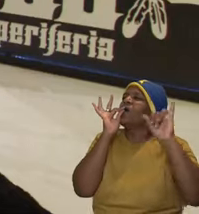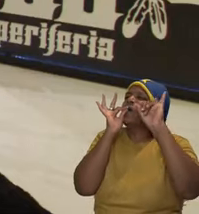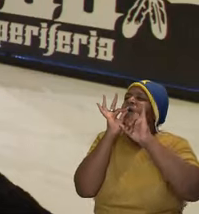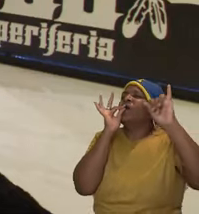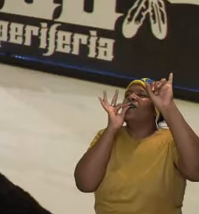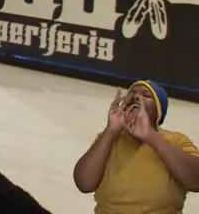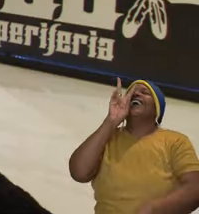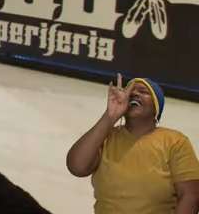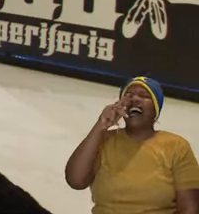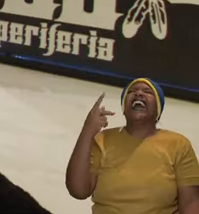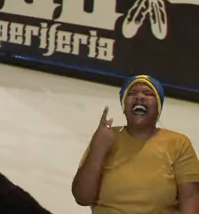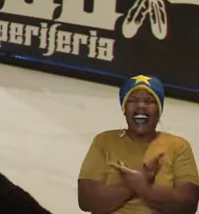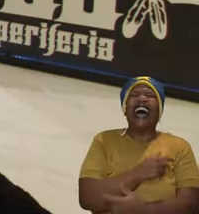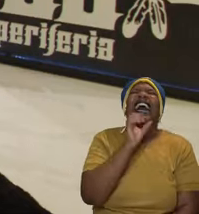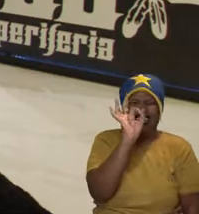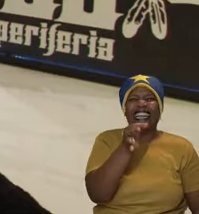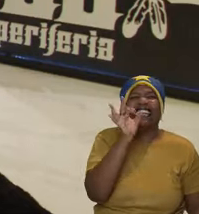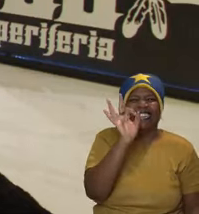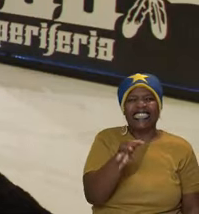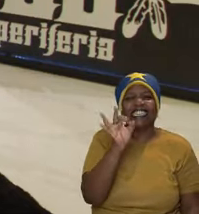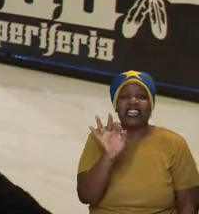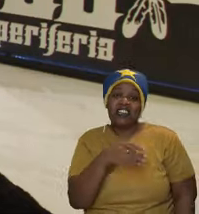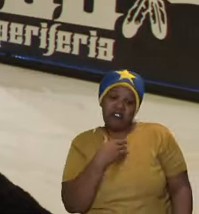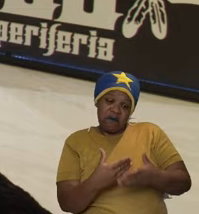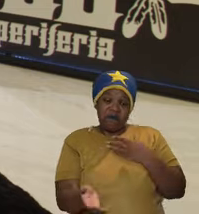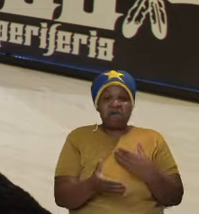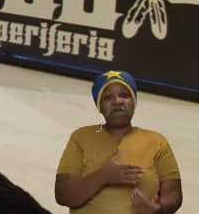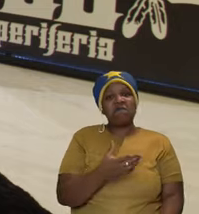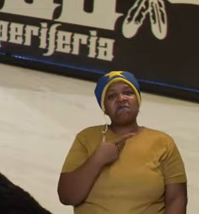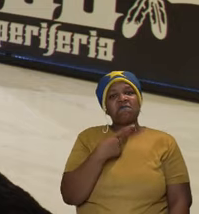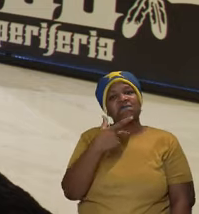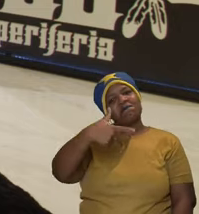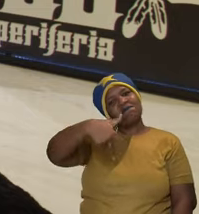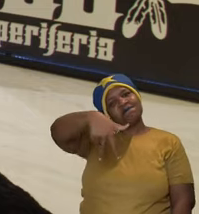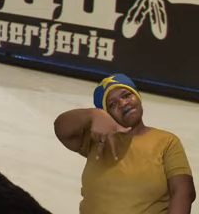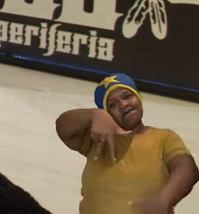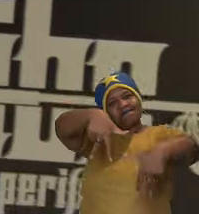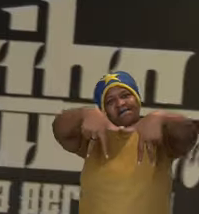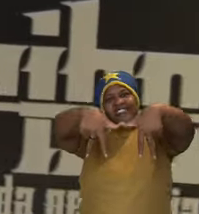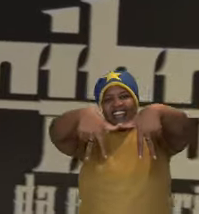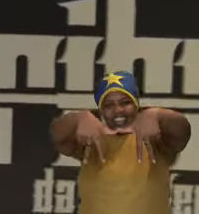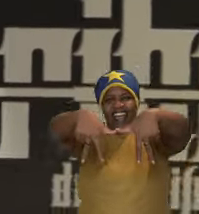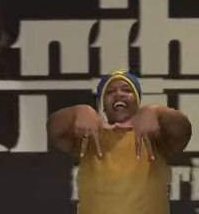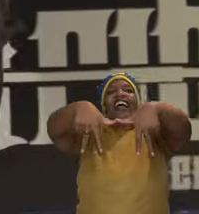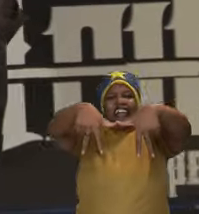importante vai acontecer. De qualquer jeito é eu e você.